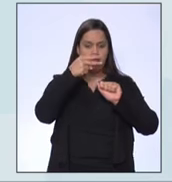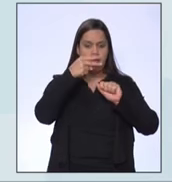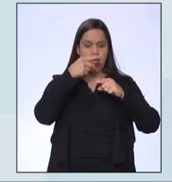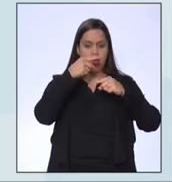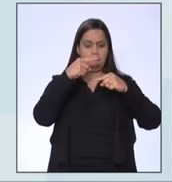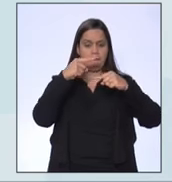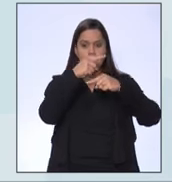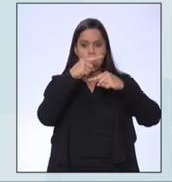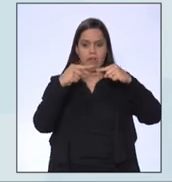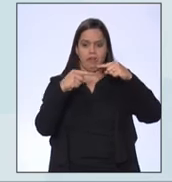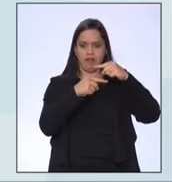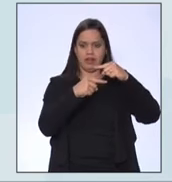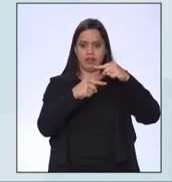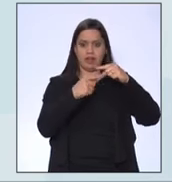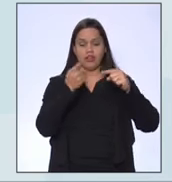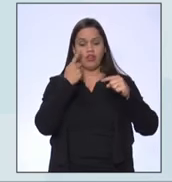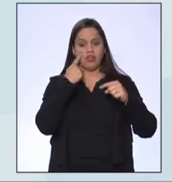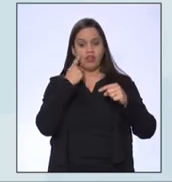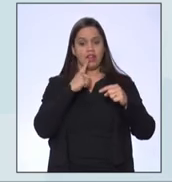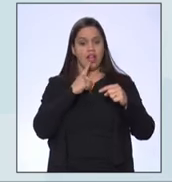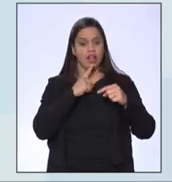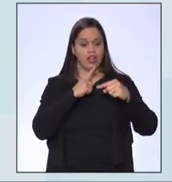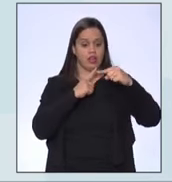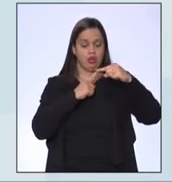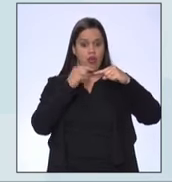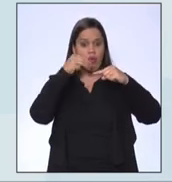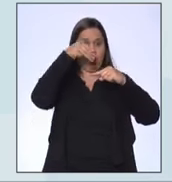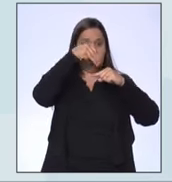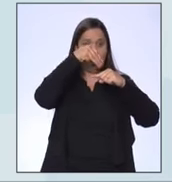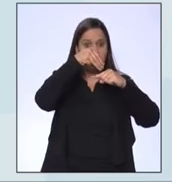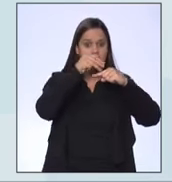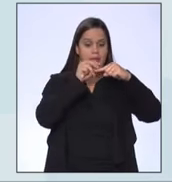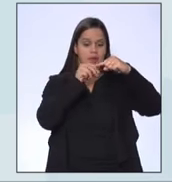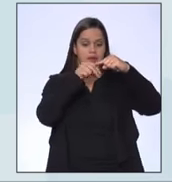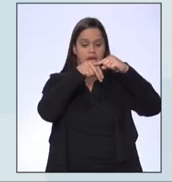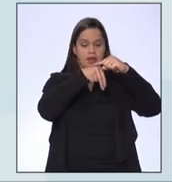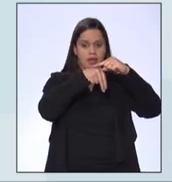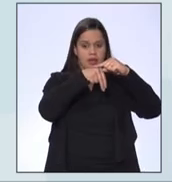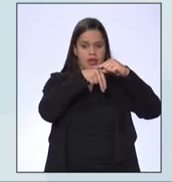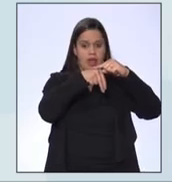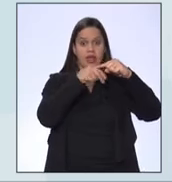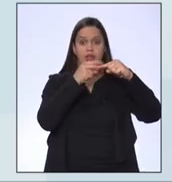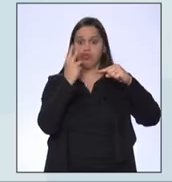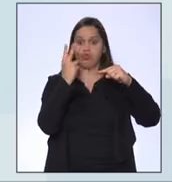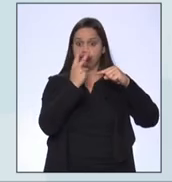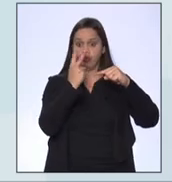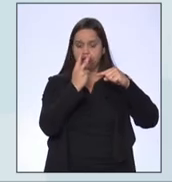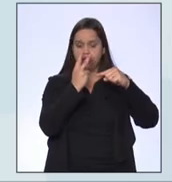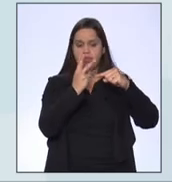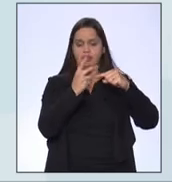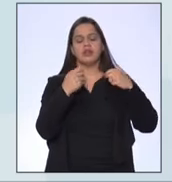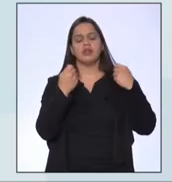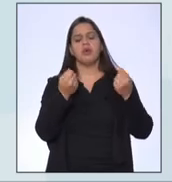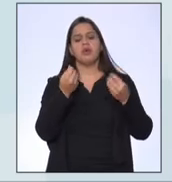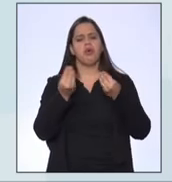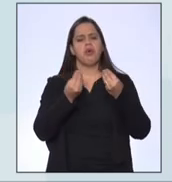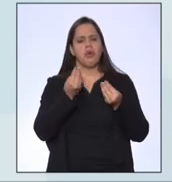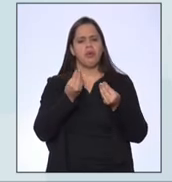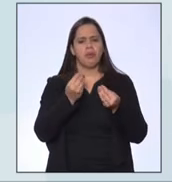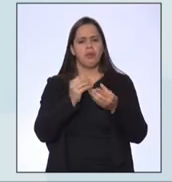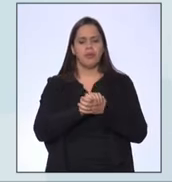fração do expoente, você tem dois valores ali. Você tem o que vai em cima, que é o numerador, e o que vai embaixo, que é o denominador. Bom,